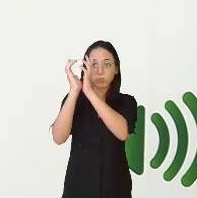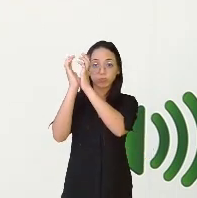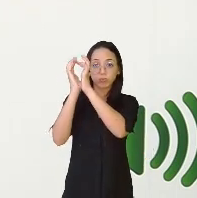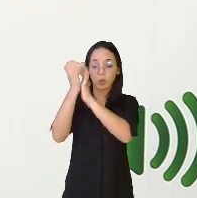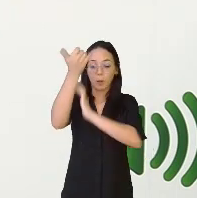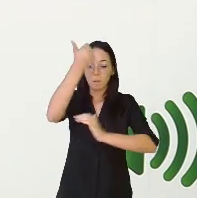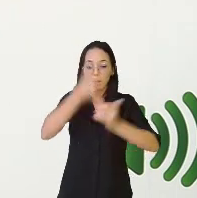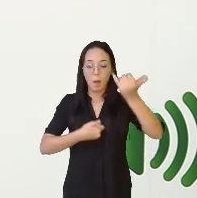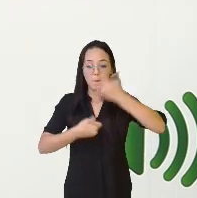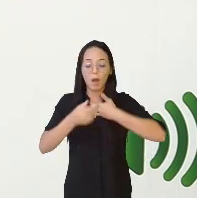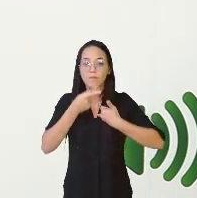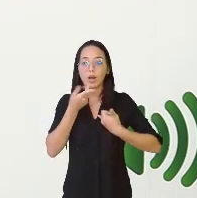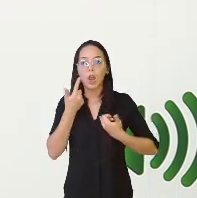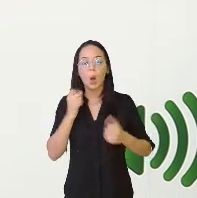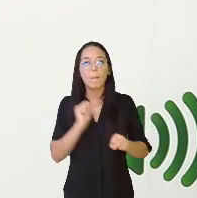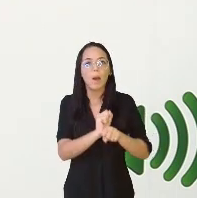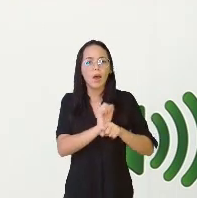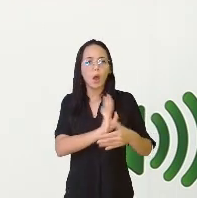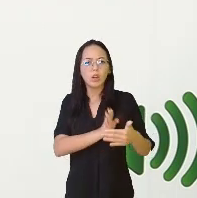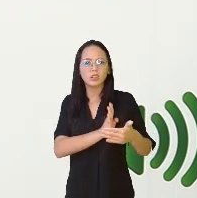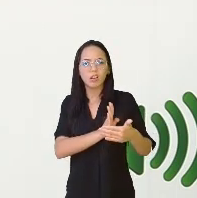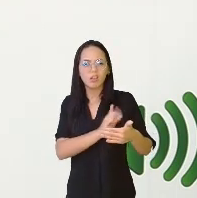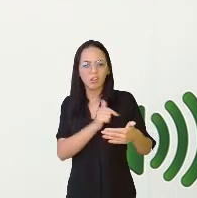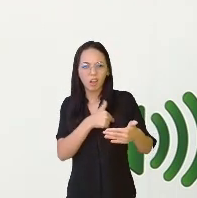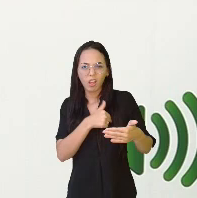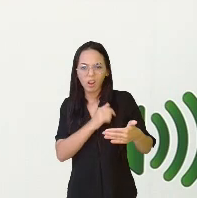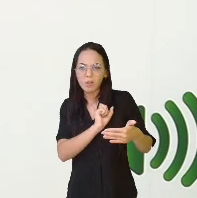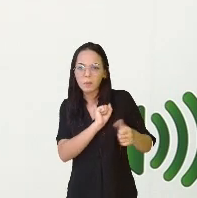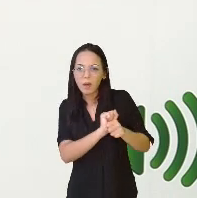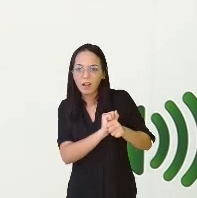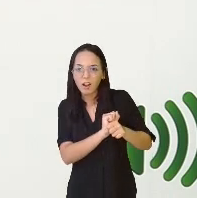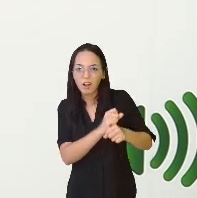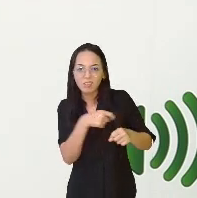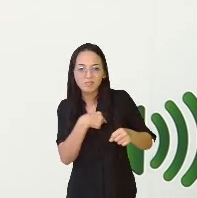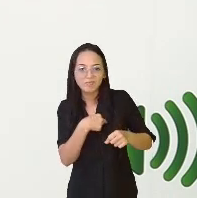cérebro disser assim, para coração, ele vai parar?